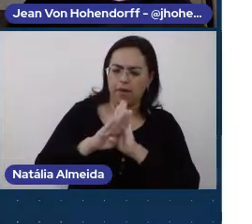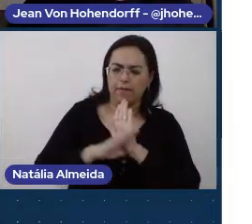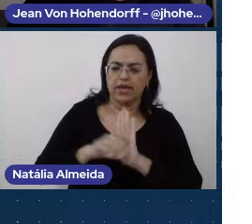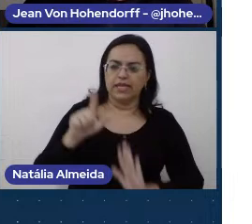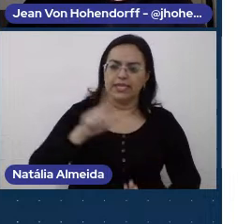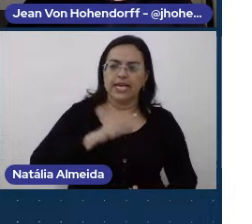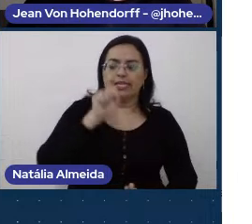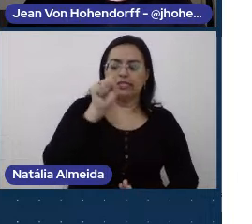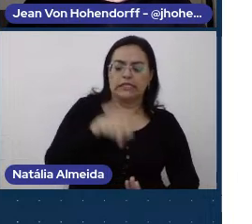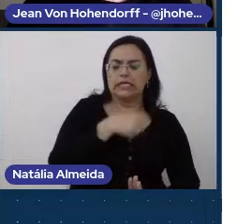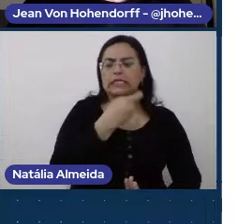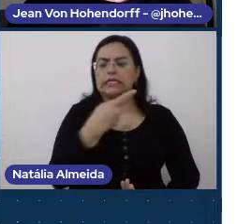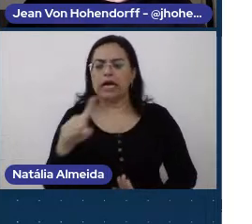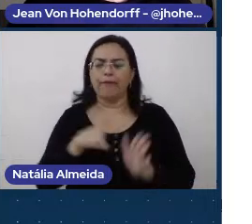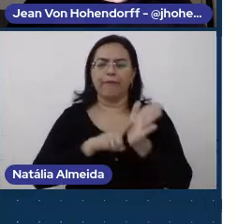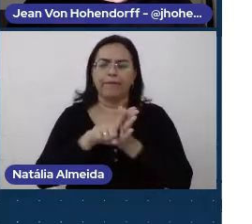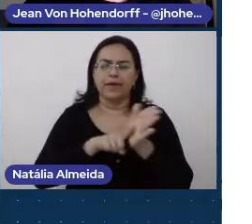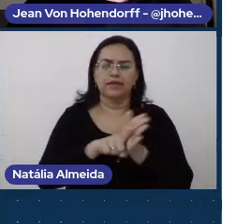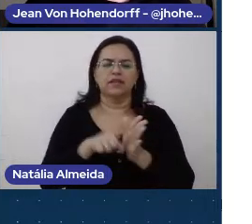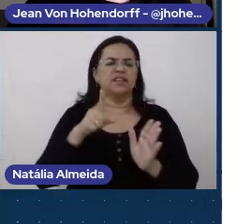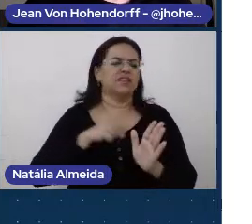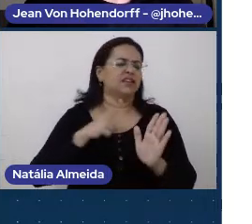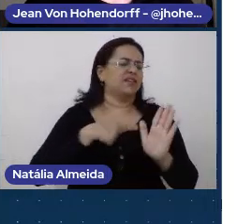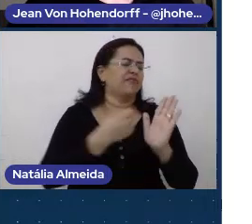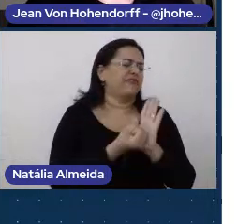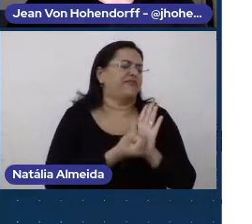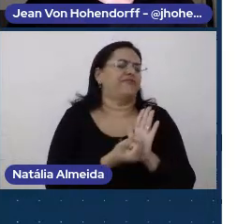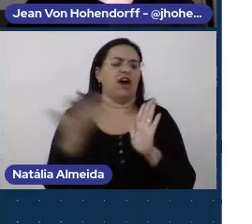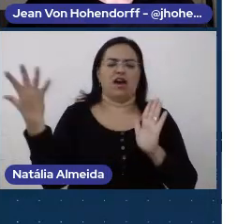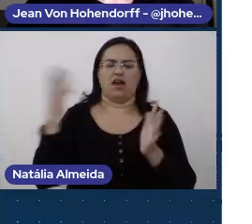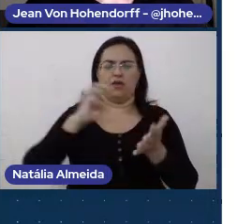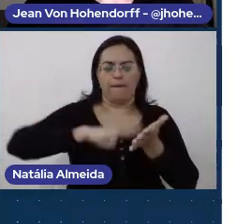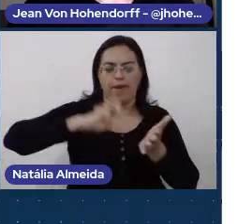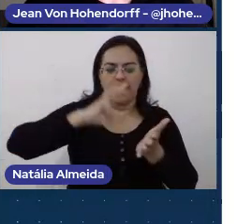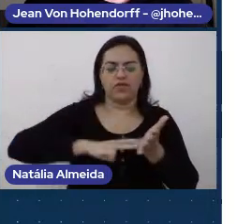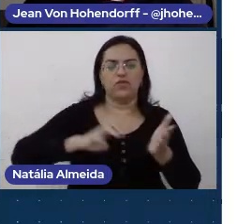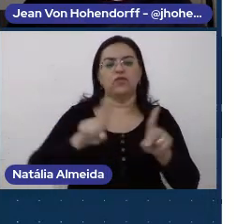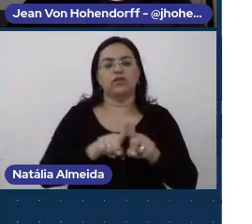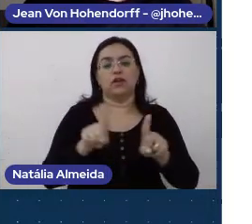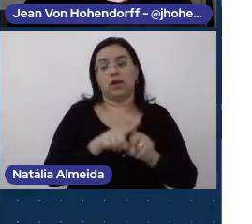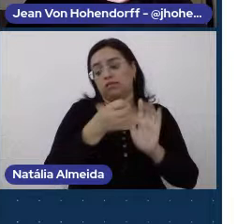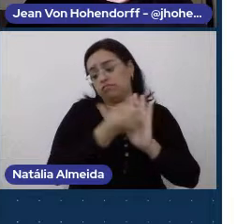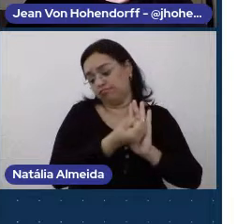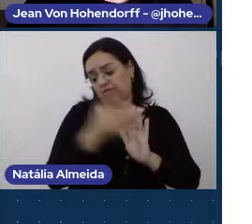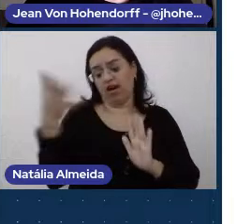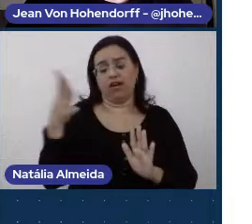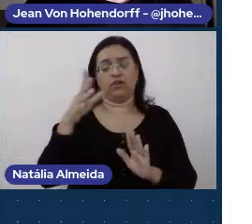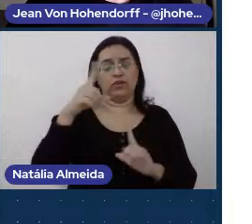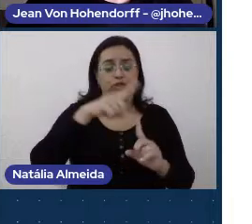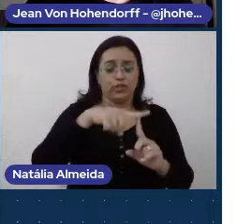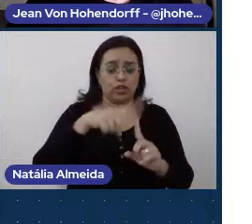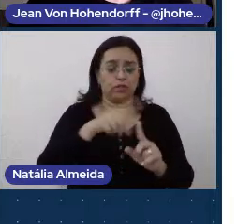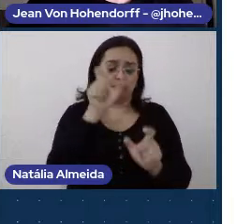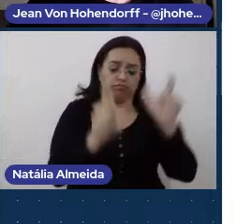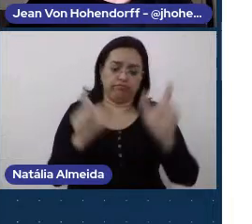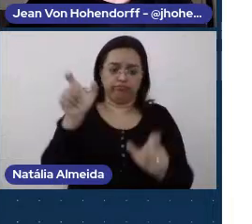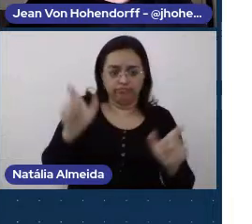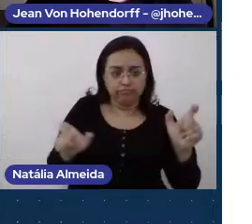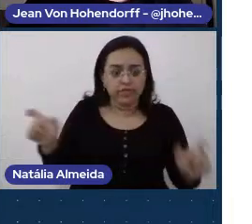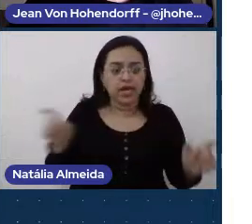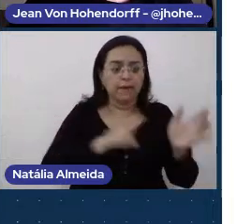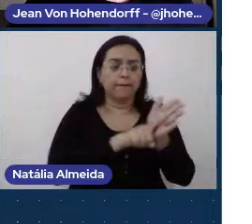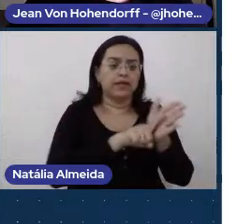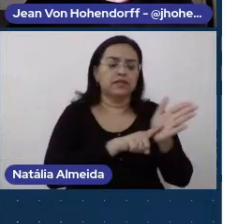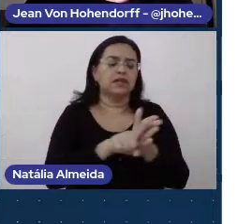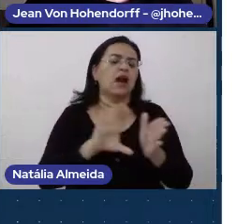existam tantos métodos de pesquisa quanto pesquisadores. Por quê? Porque cada um de nós, mesmo seguindo